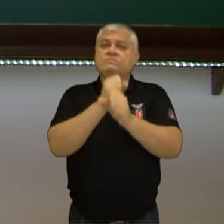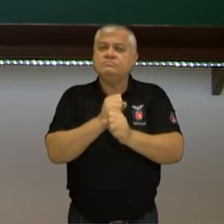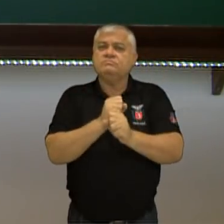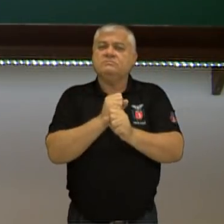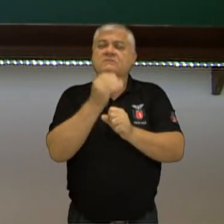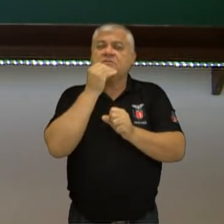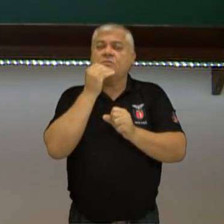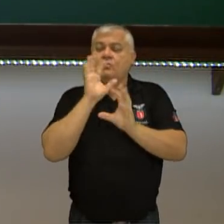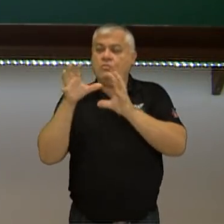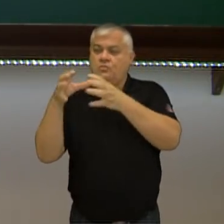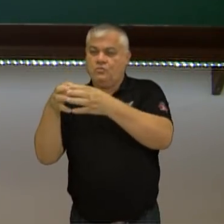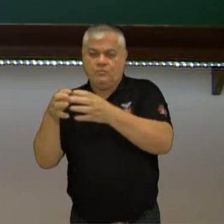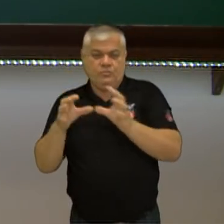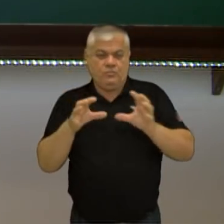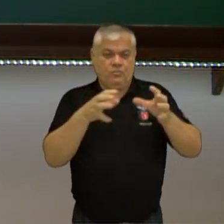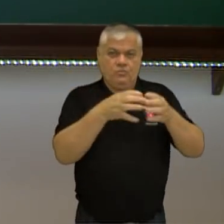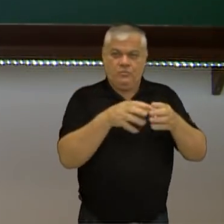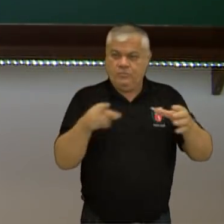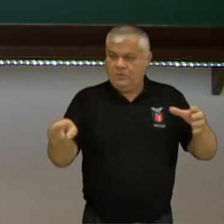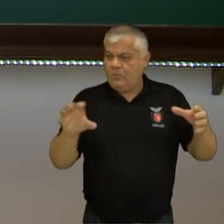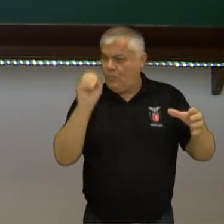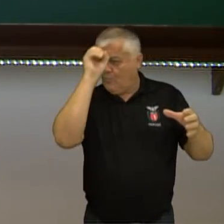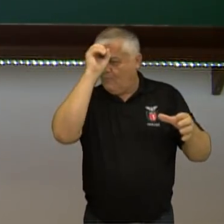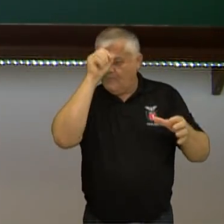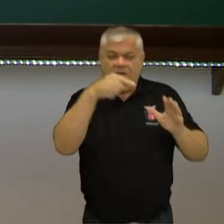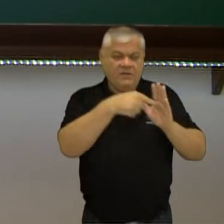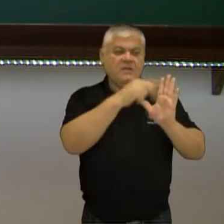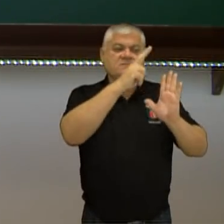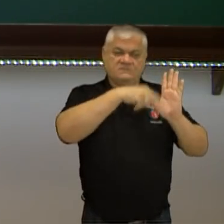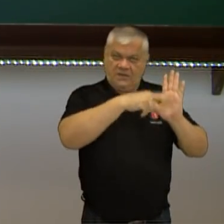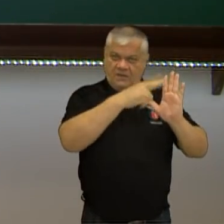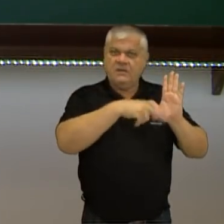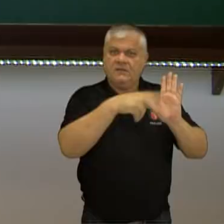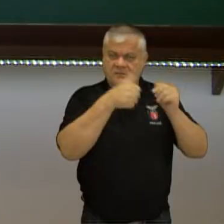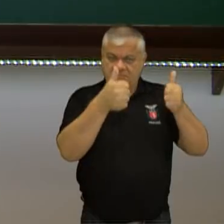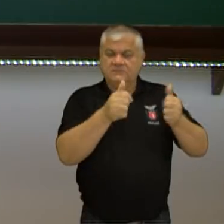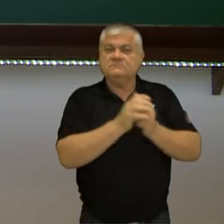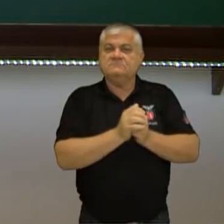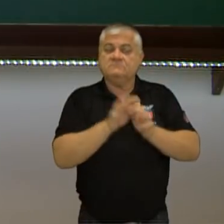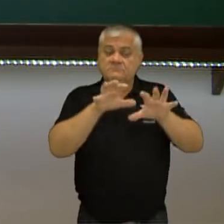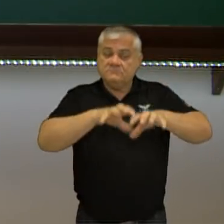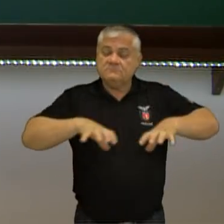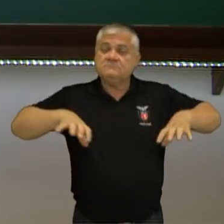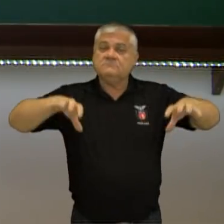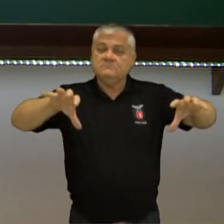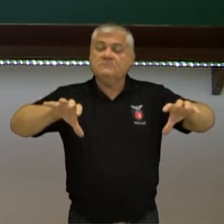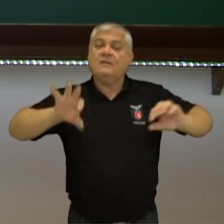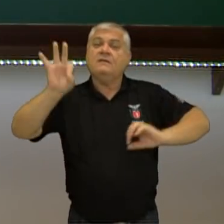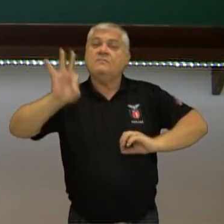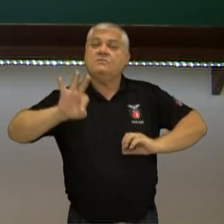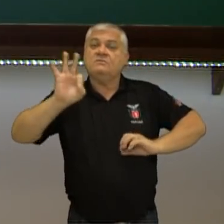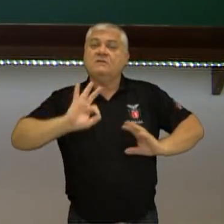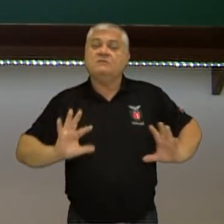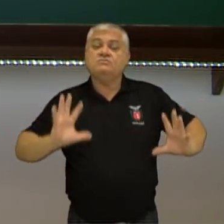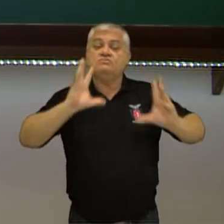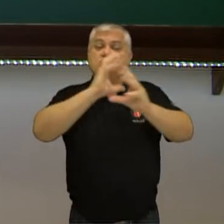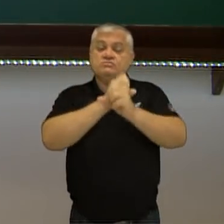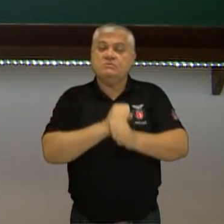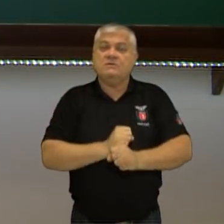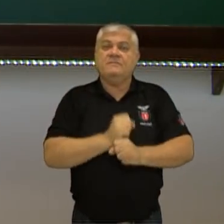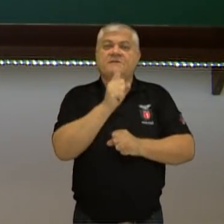pessoa que saiba ler e que não saiba ler ao mesmo tempo. Por isso é que a quantidade das porcentagens soma 100.